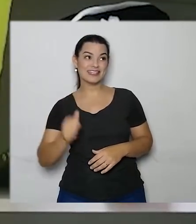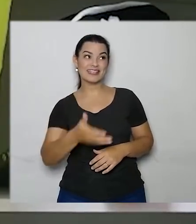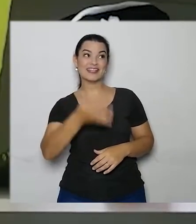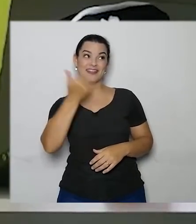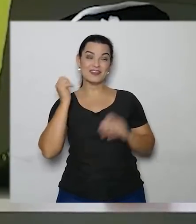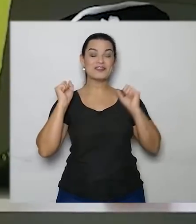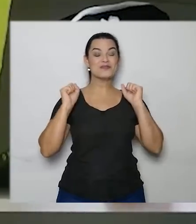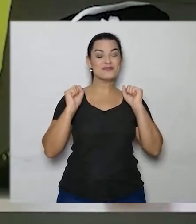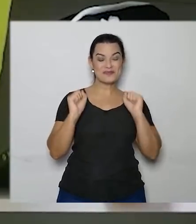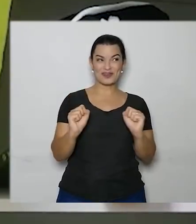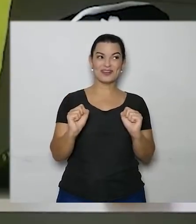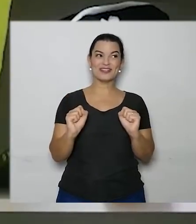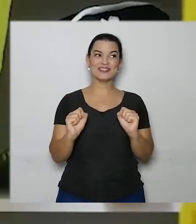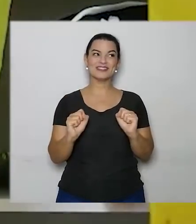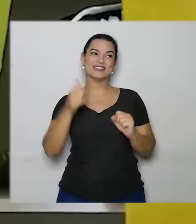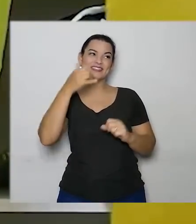chegar